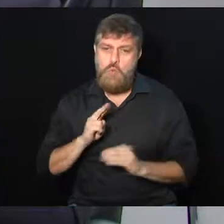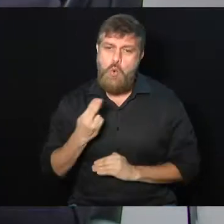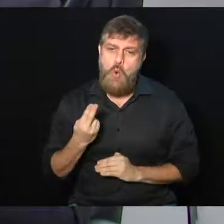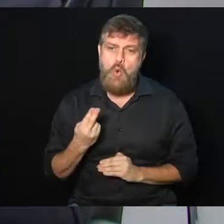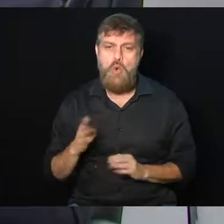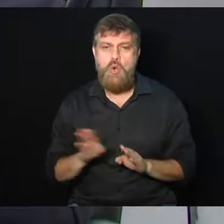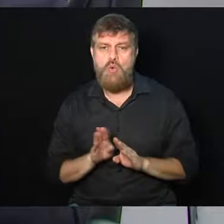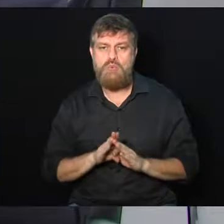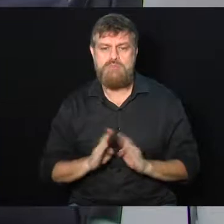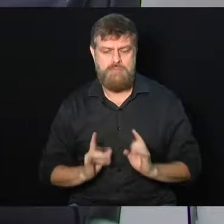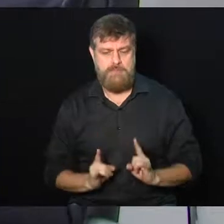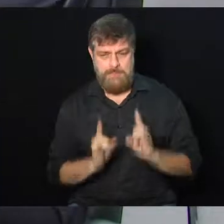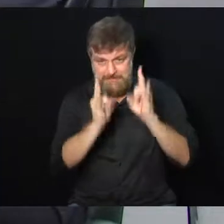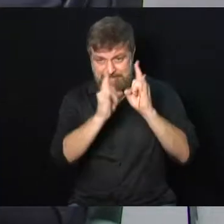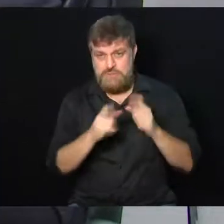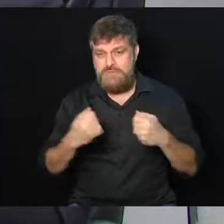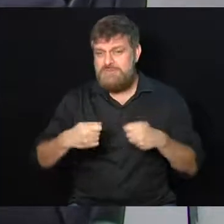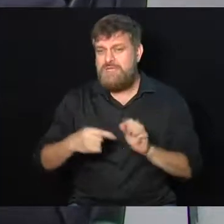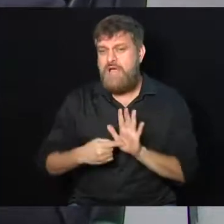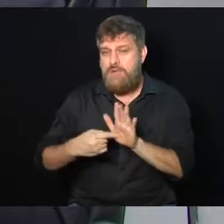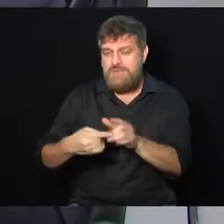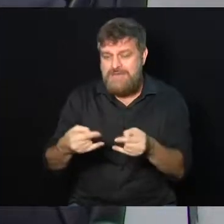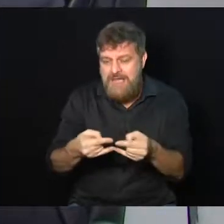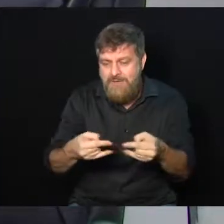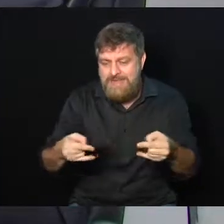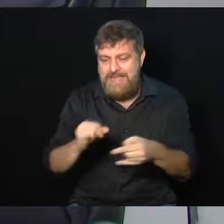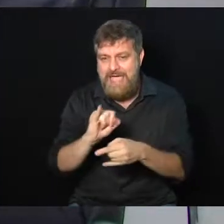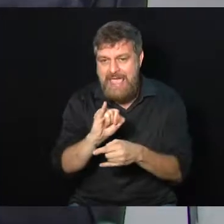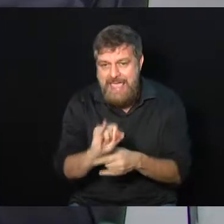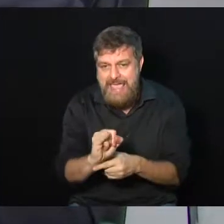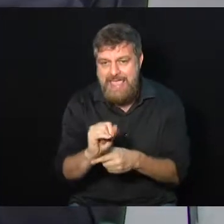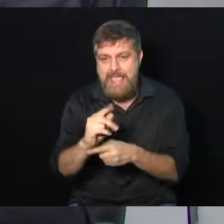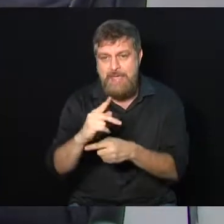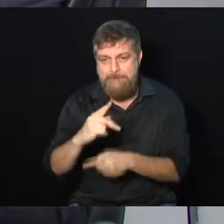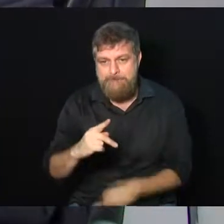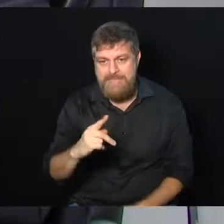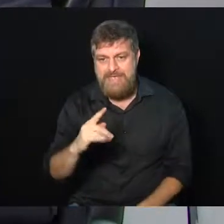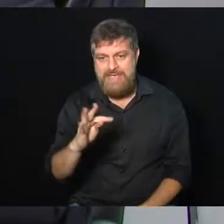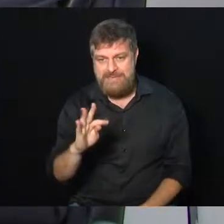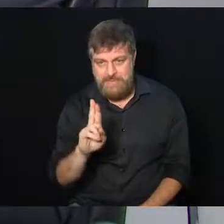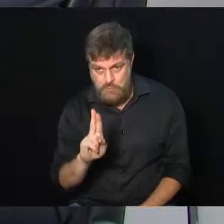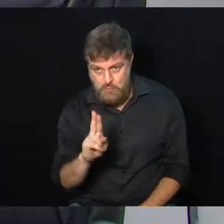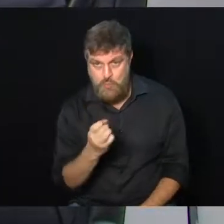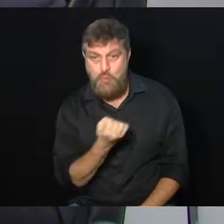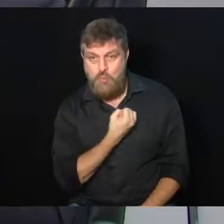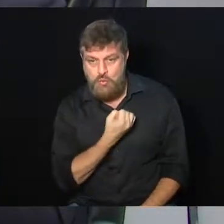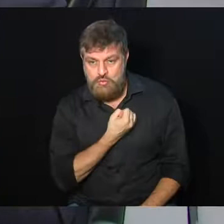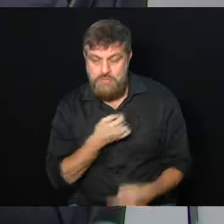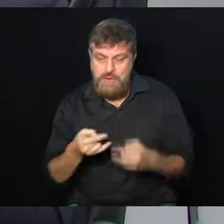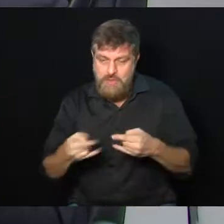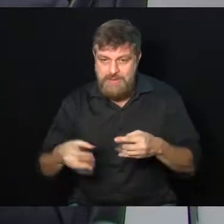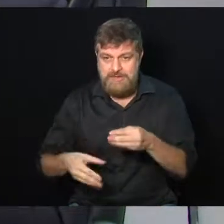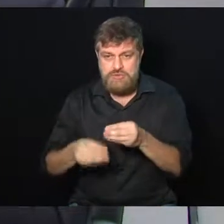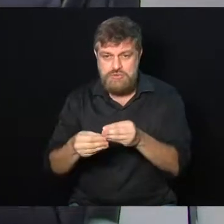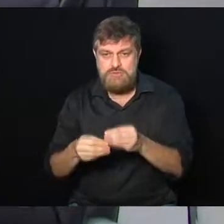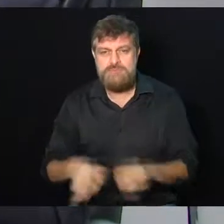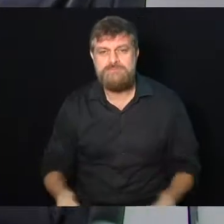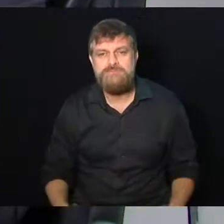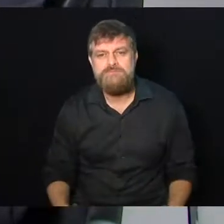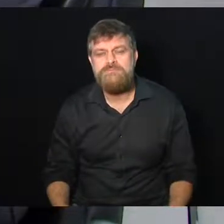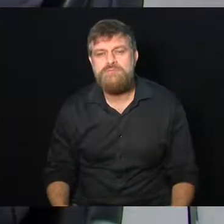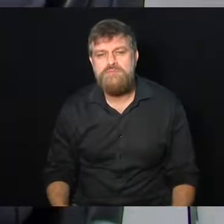imóvel urbano, basta apresentar o carnê de IPTU. Então, a matrícula e o carnê de IPTU. E qual o valor?